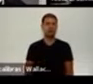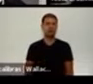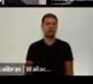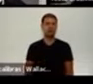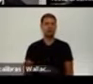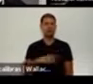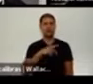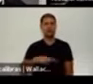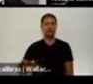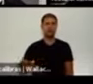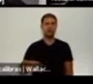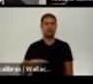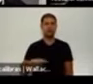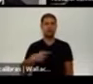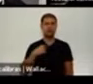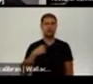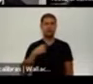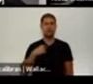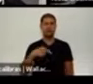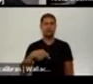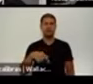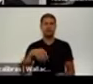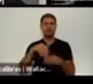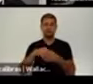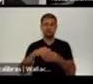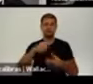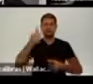presidente, Pois não. diante do voto bem detalhado da